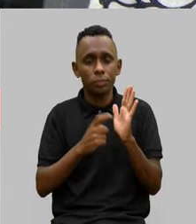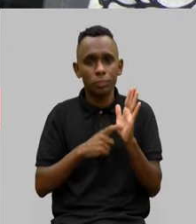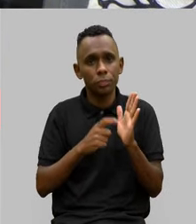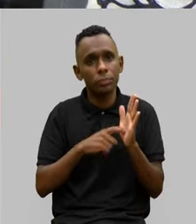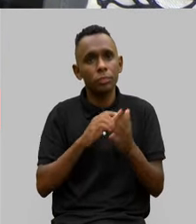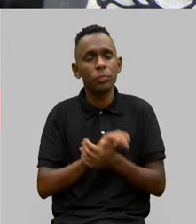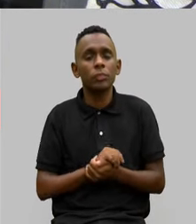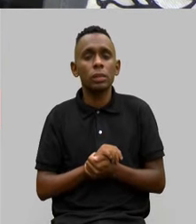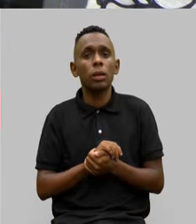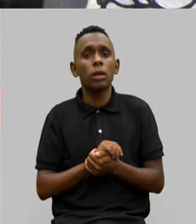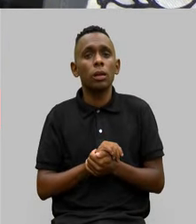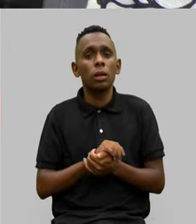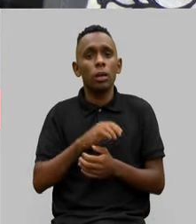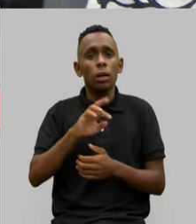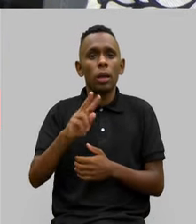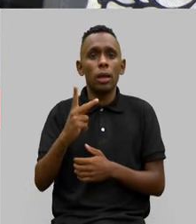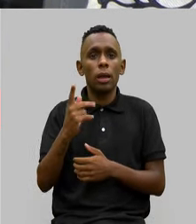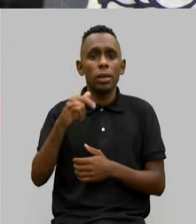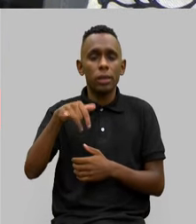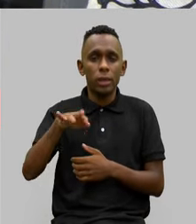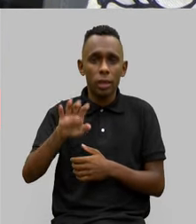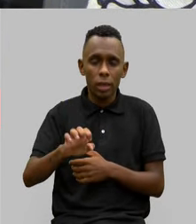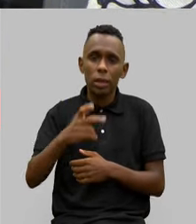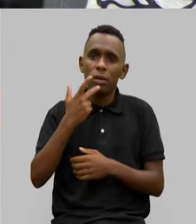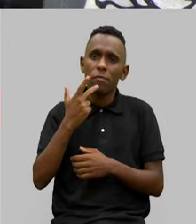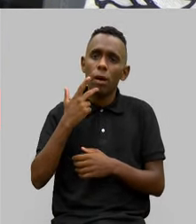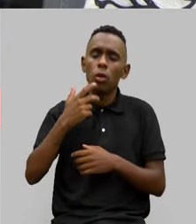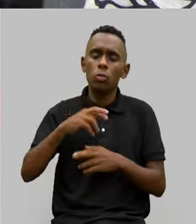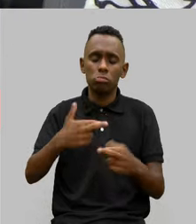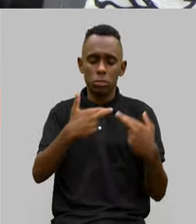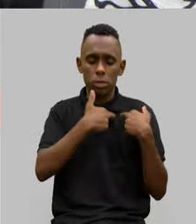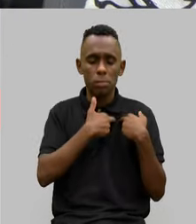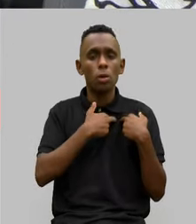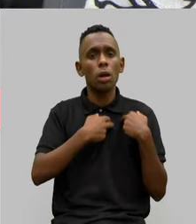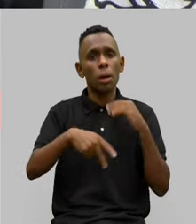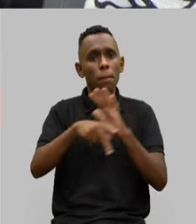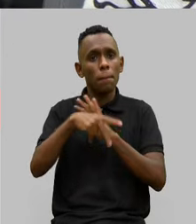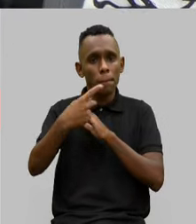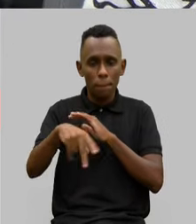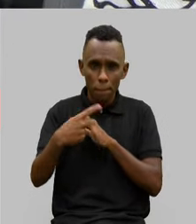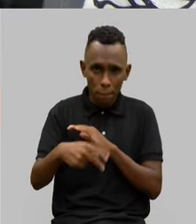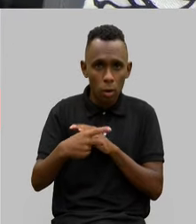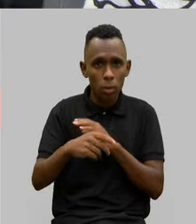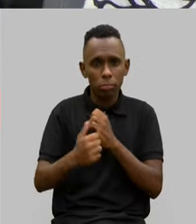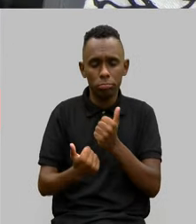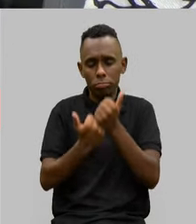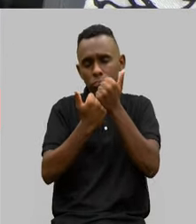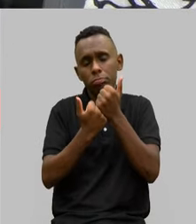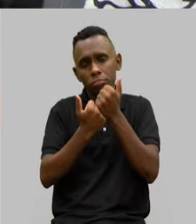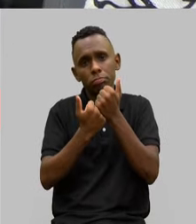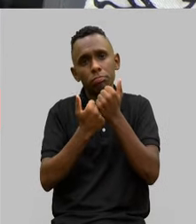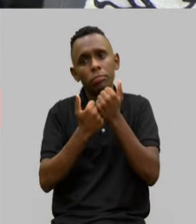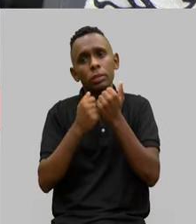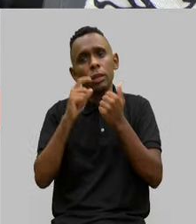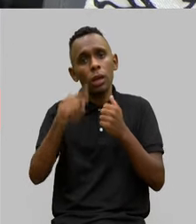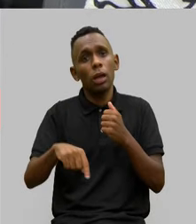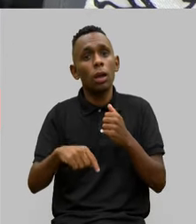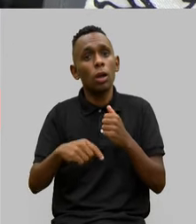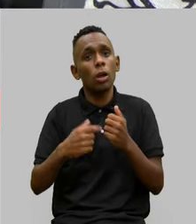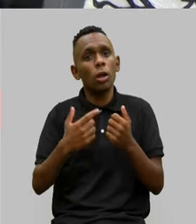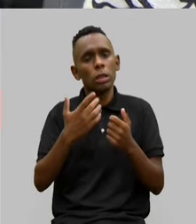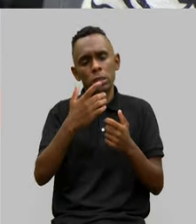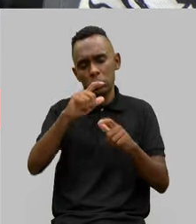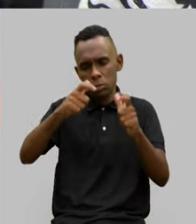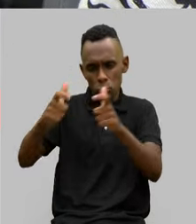bem a respeito da responsabilidade eh suplementar solidária né Eh dos entes